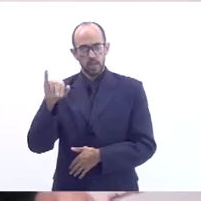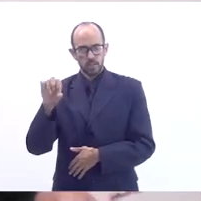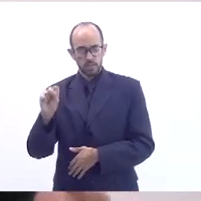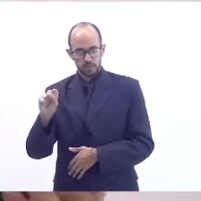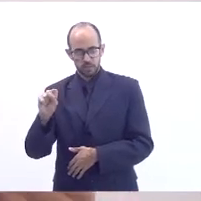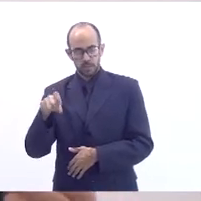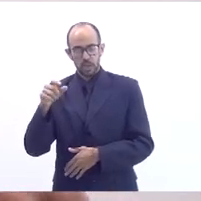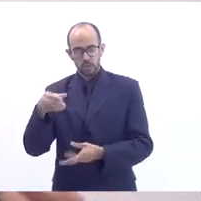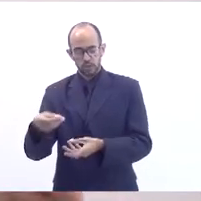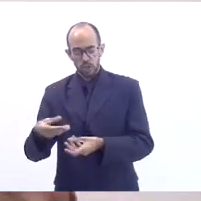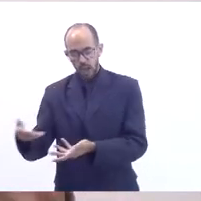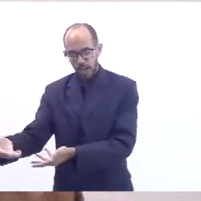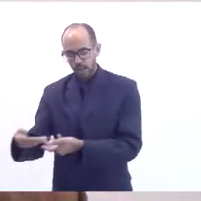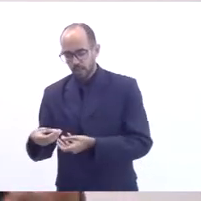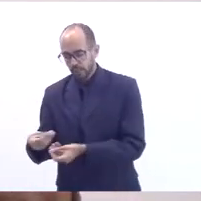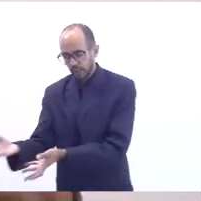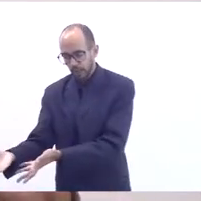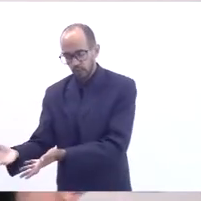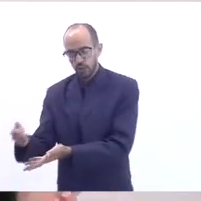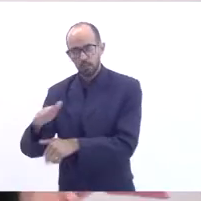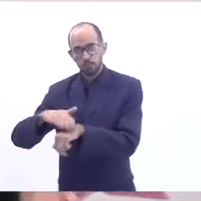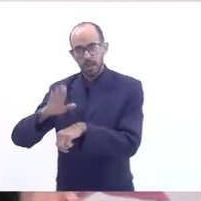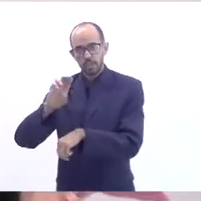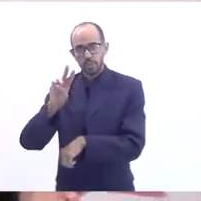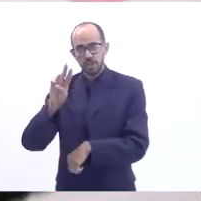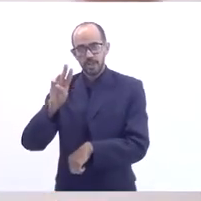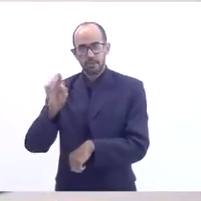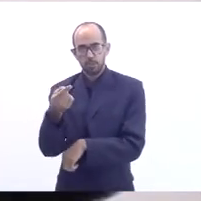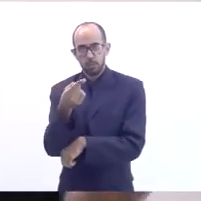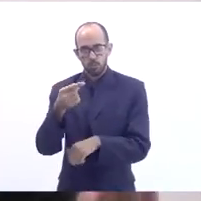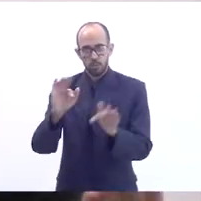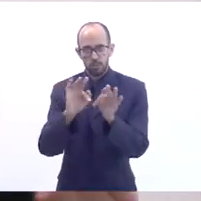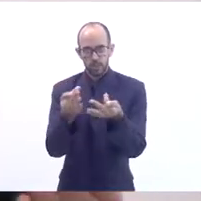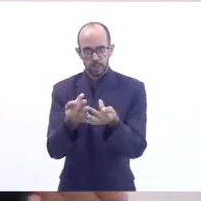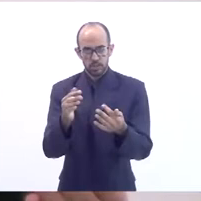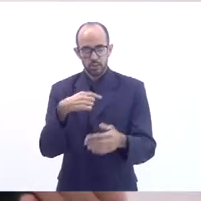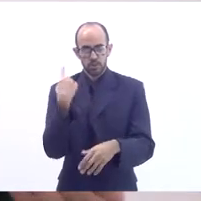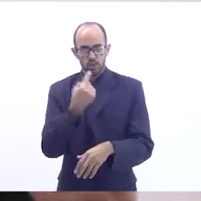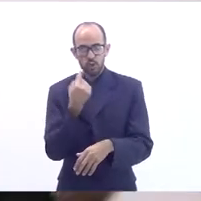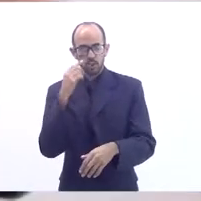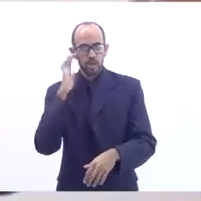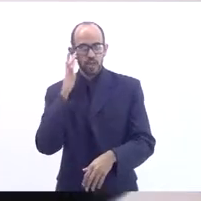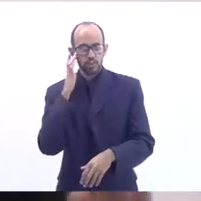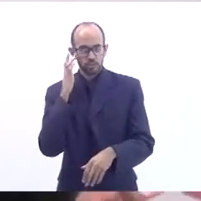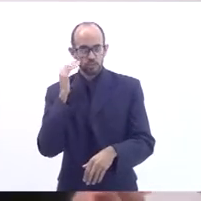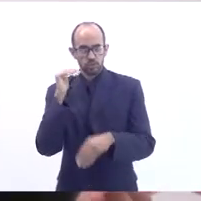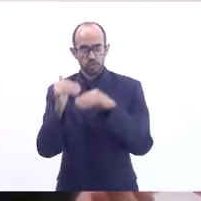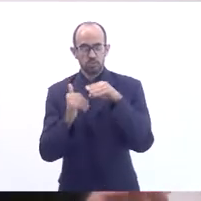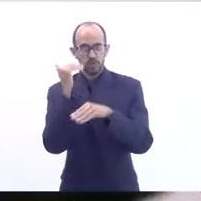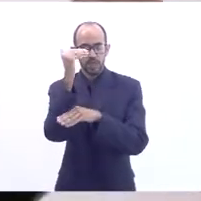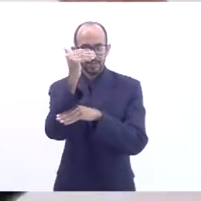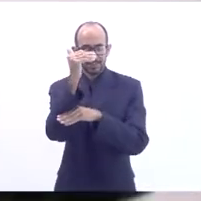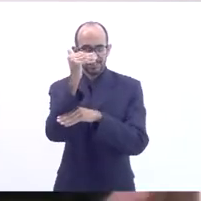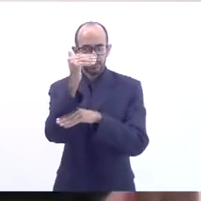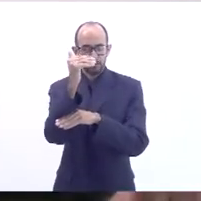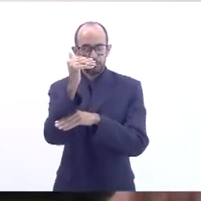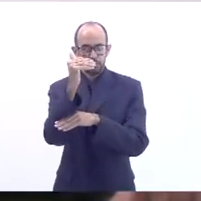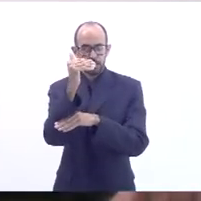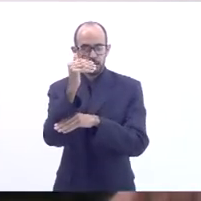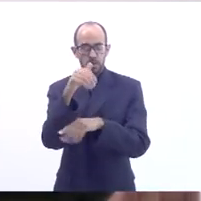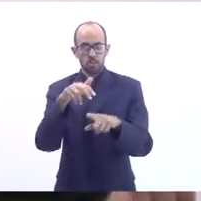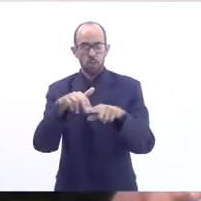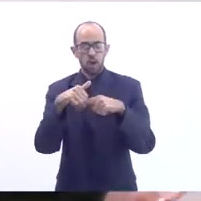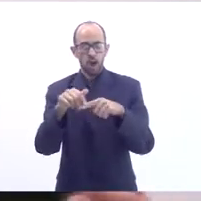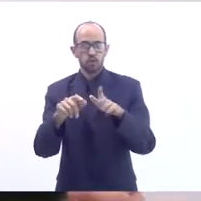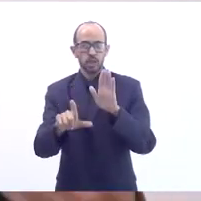mil famílias no Brasil inteiro e a gente acha que está acima né do bem do mal por conta da nossa legitimidade que nada